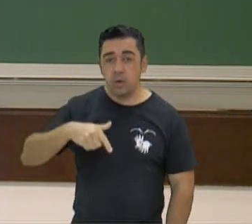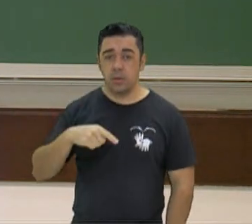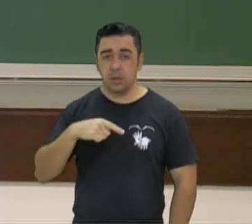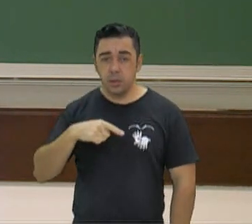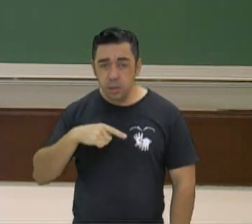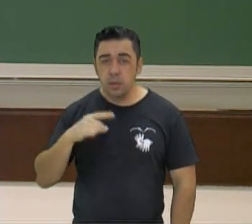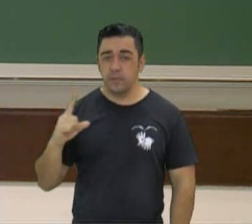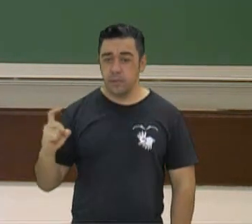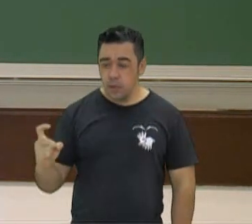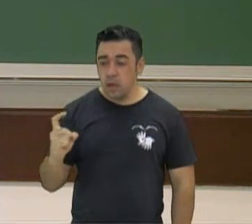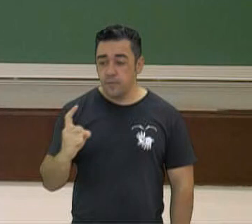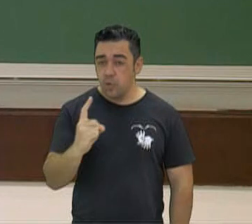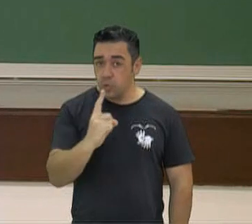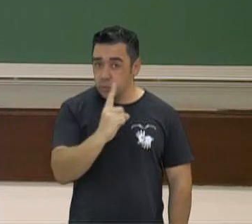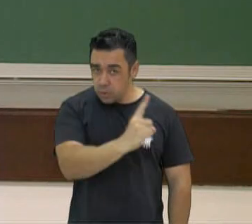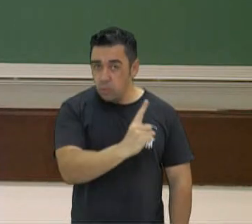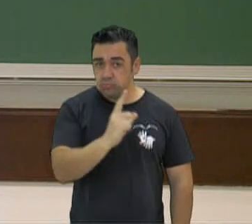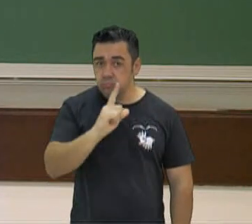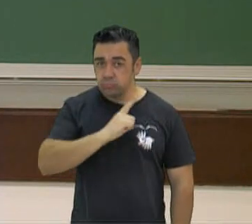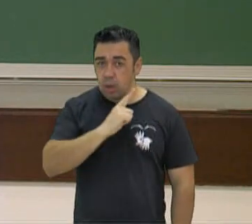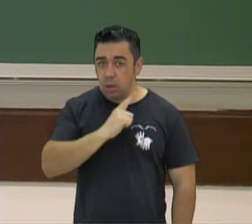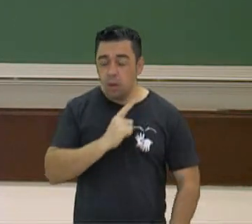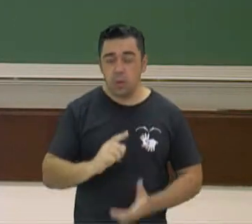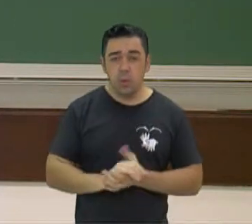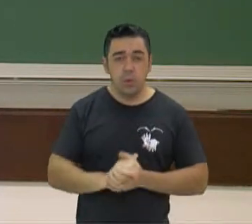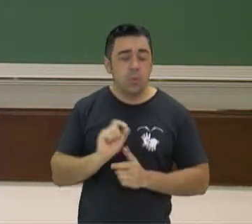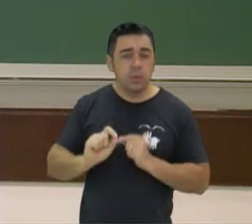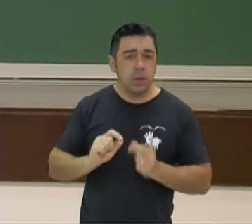evolução existe, que ela acontece, tá? Nossa primeira